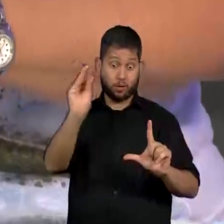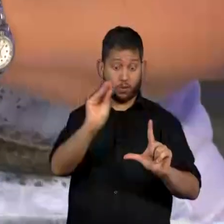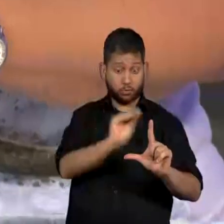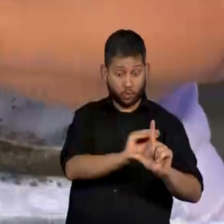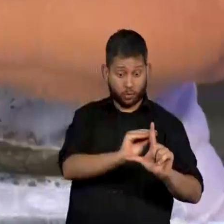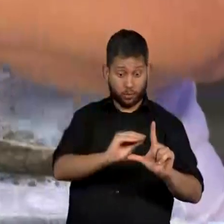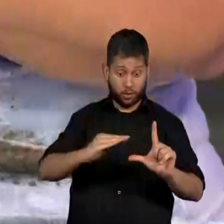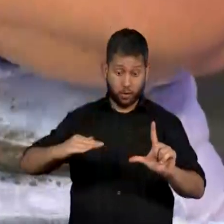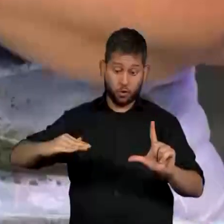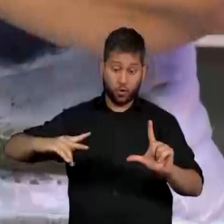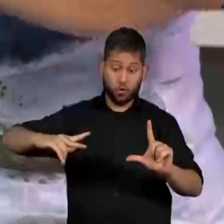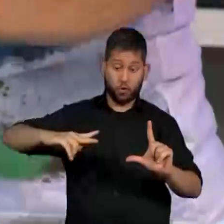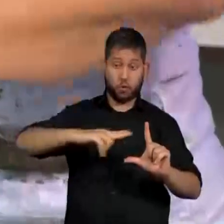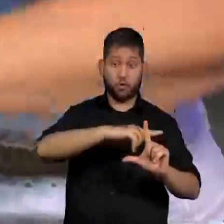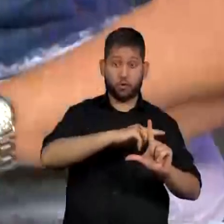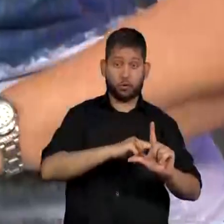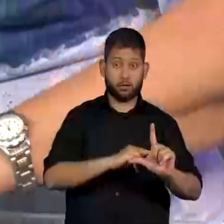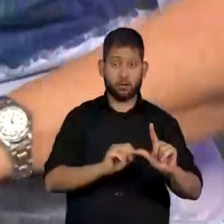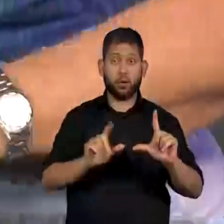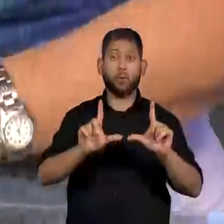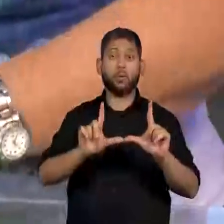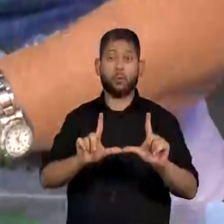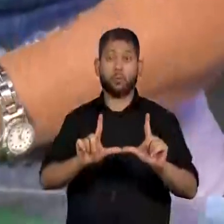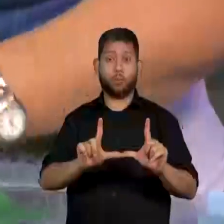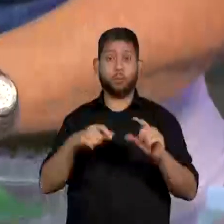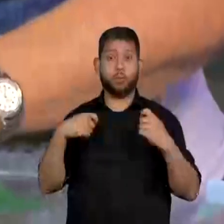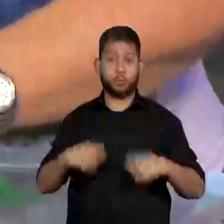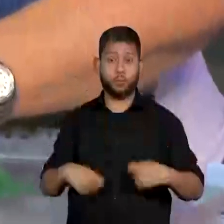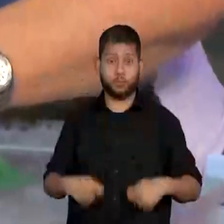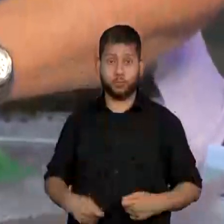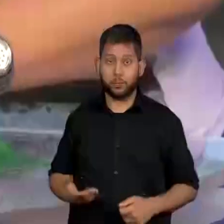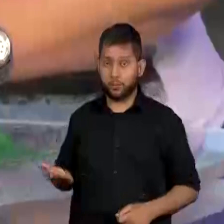E aí vai ficar nesse formato